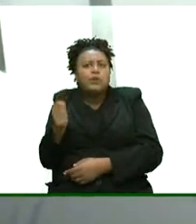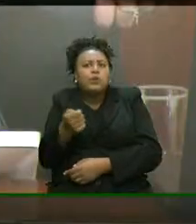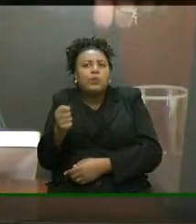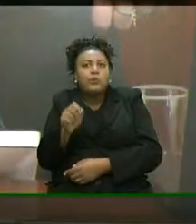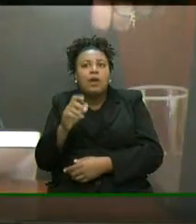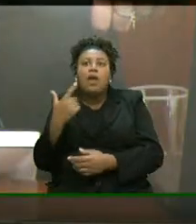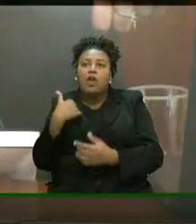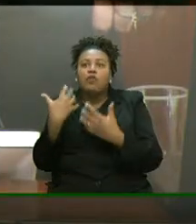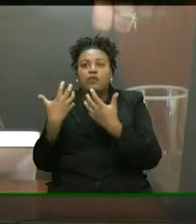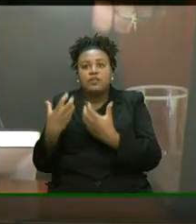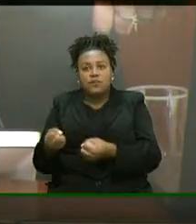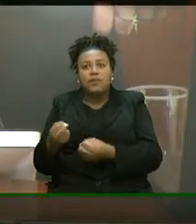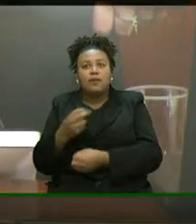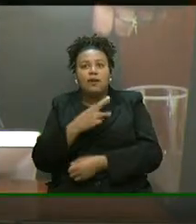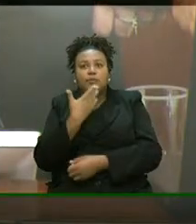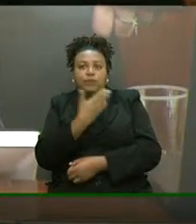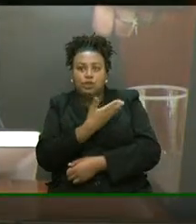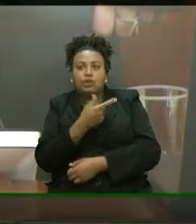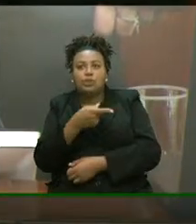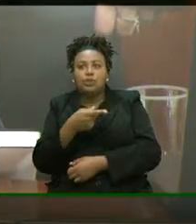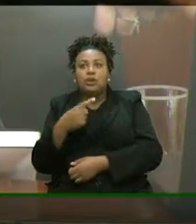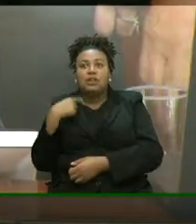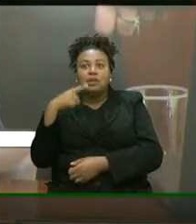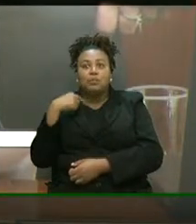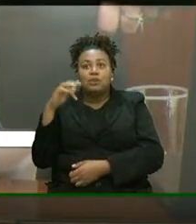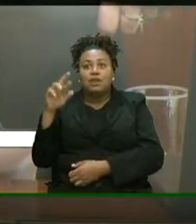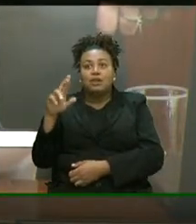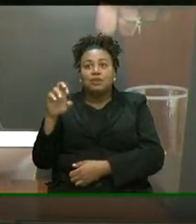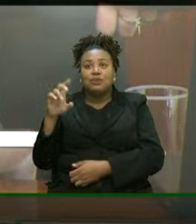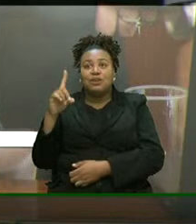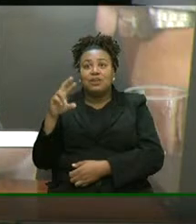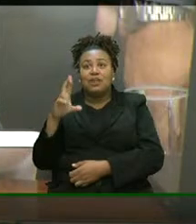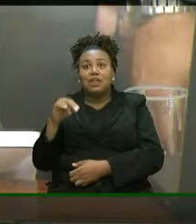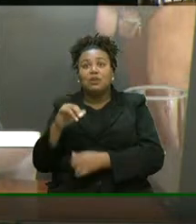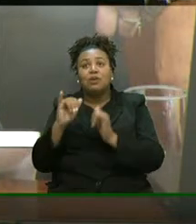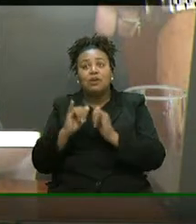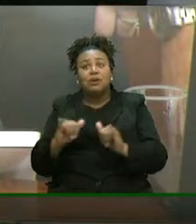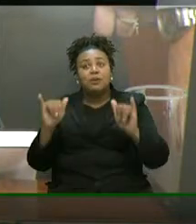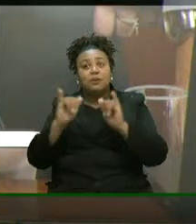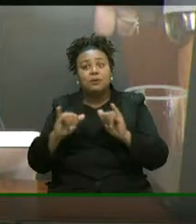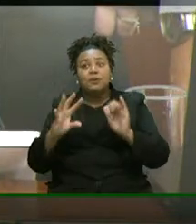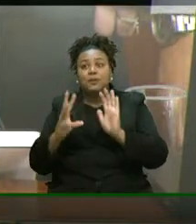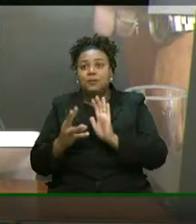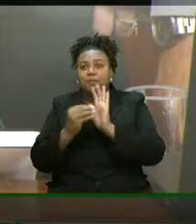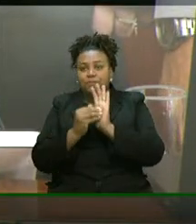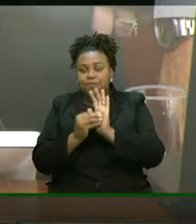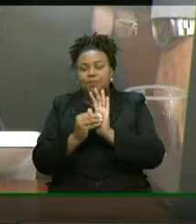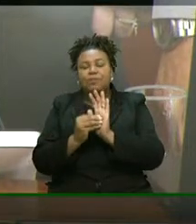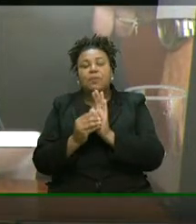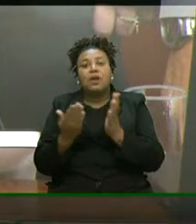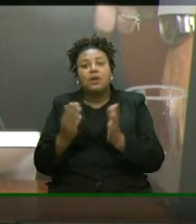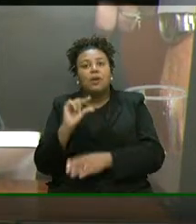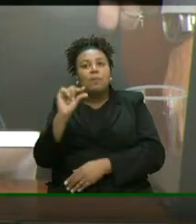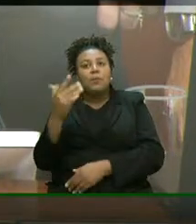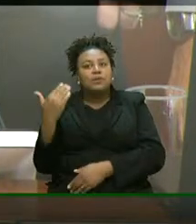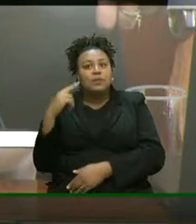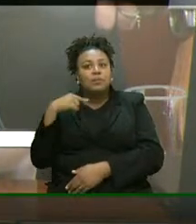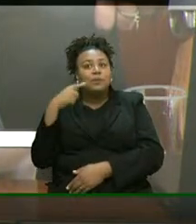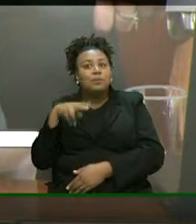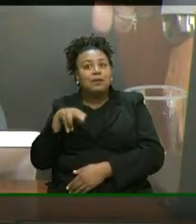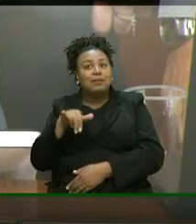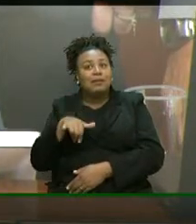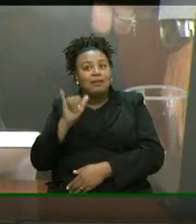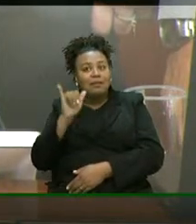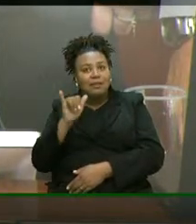vou acolher, é razoável o pedido do deputado Frederico Antunes, para o princípio da publicidade da emenda protocolada agora há pouco pela deputada Anne,